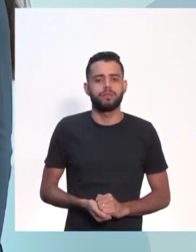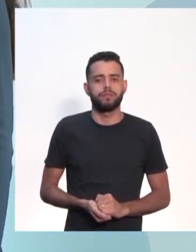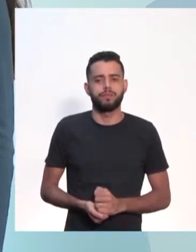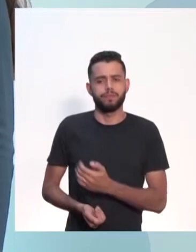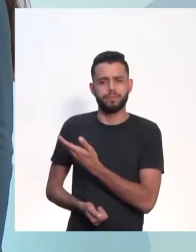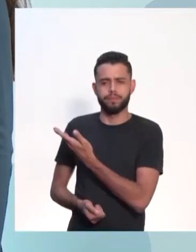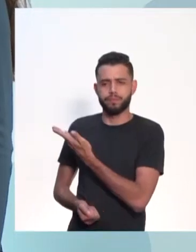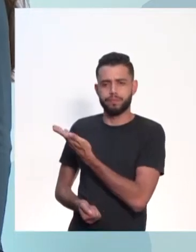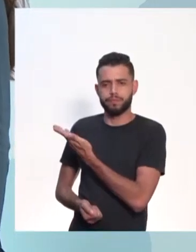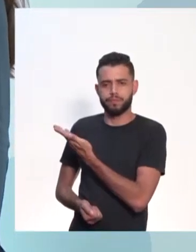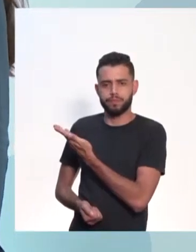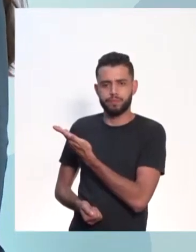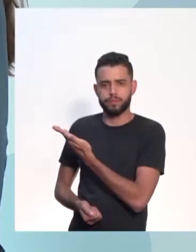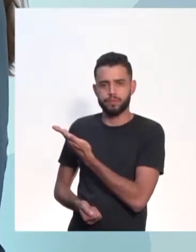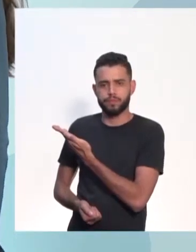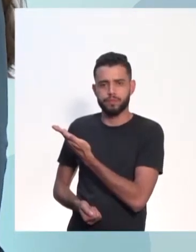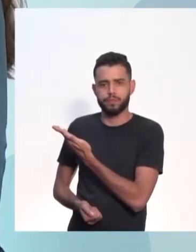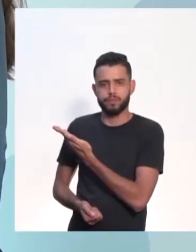que está